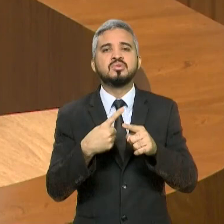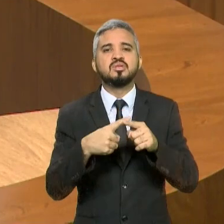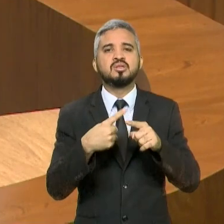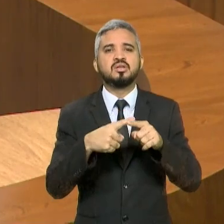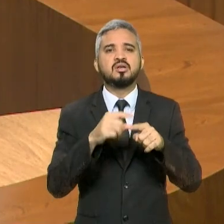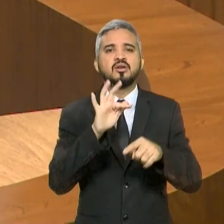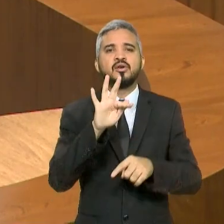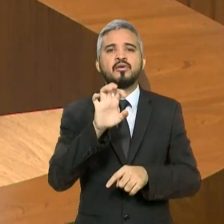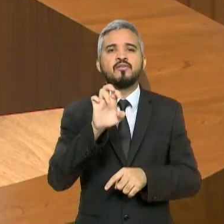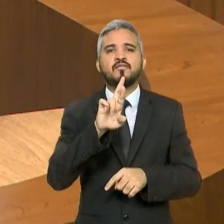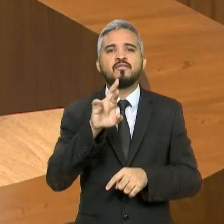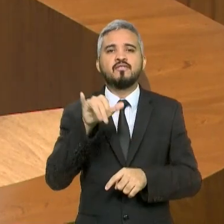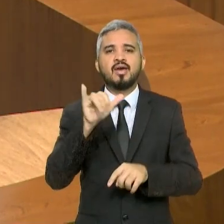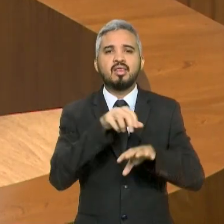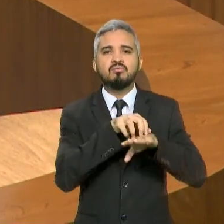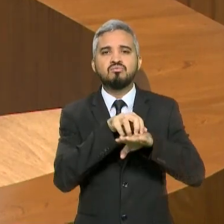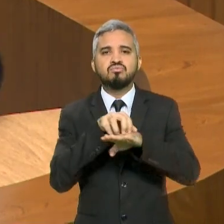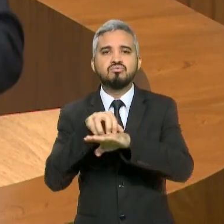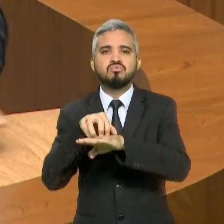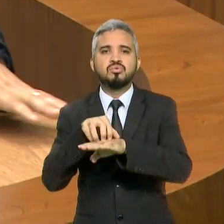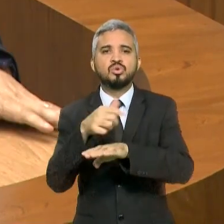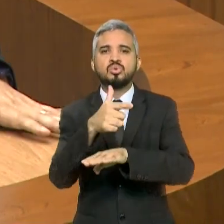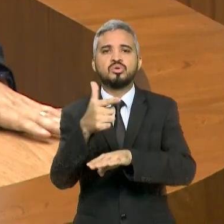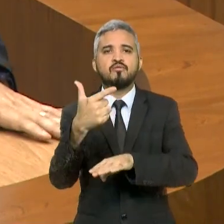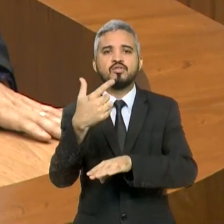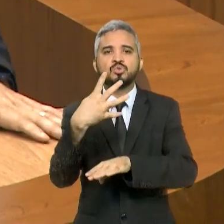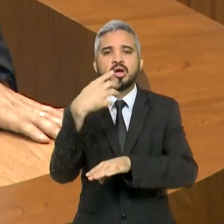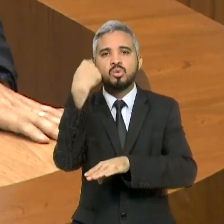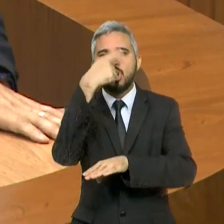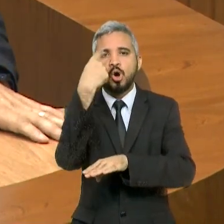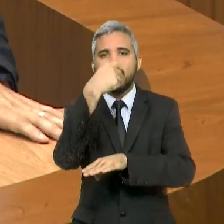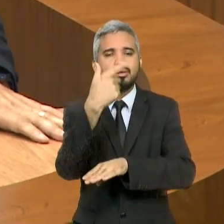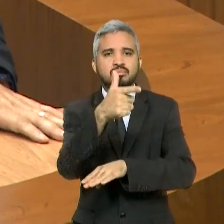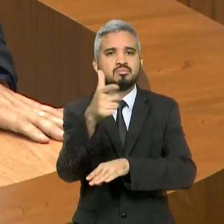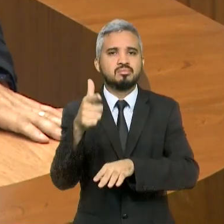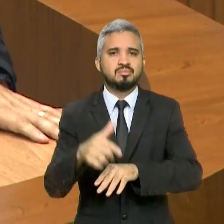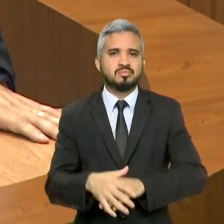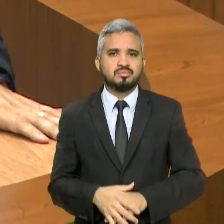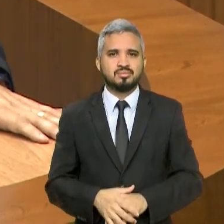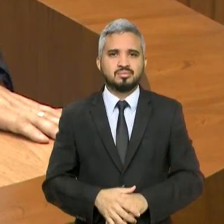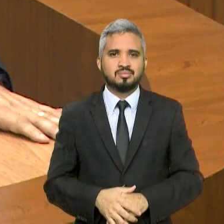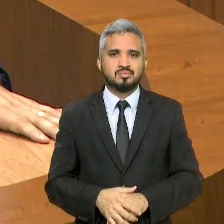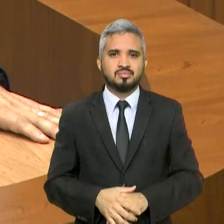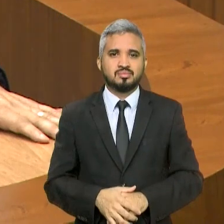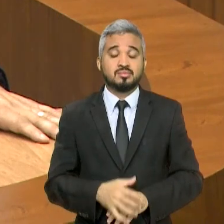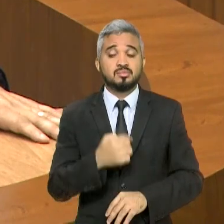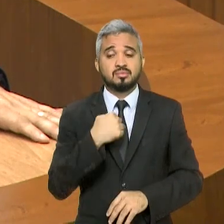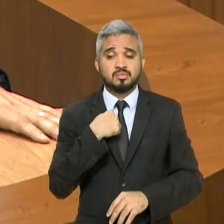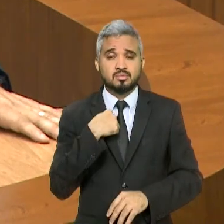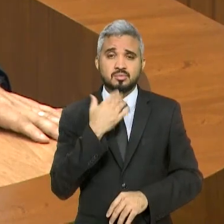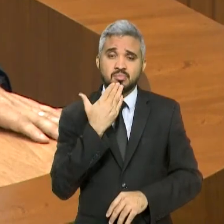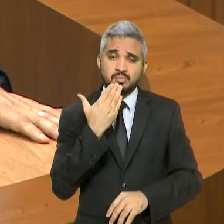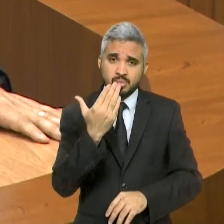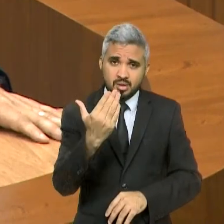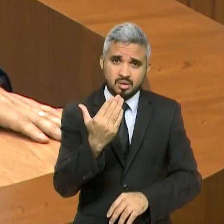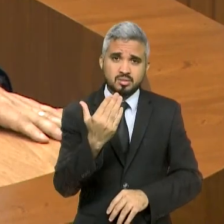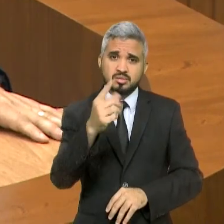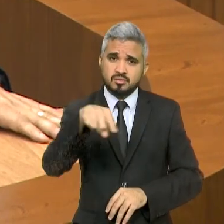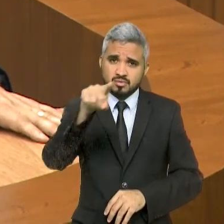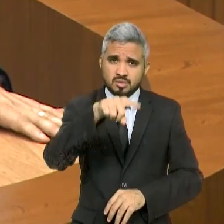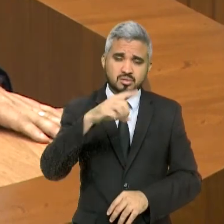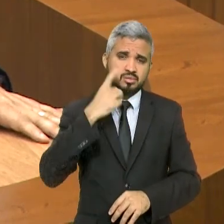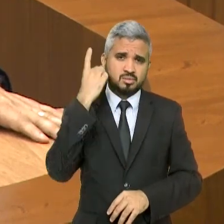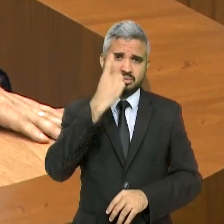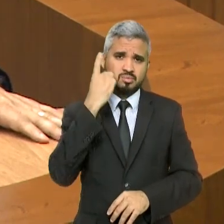eu peço aqui, não só que fosse uma indicação minha, mas que pudesse ser compartilhada com todos os meus pares, em